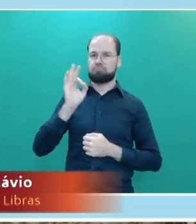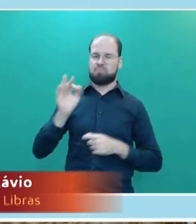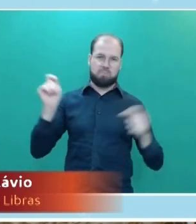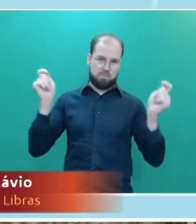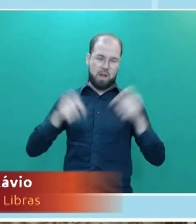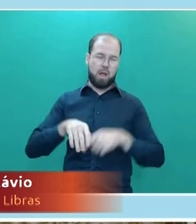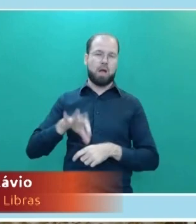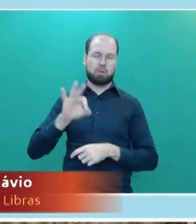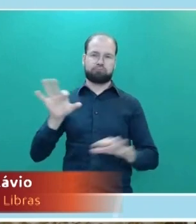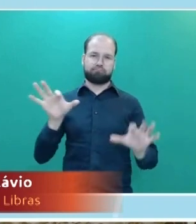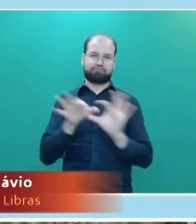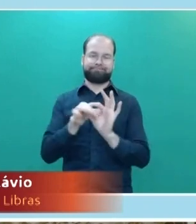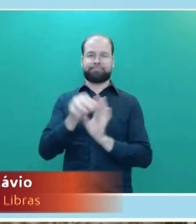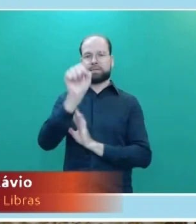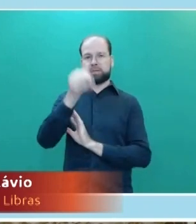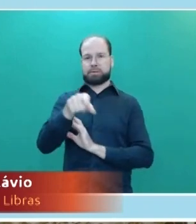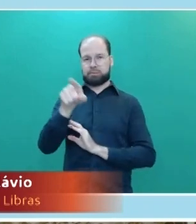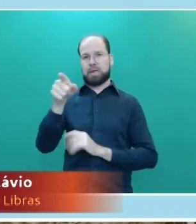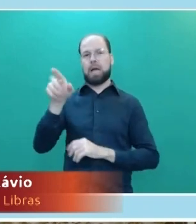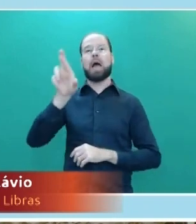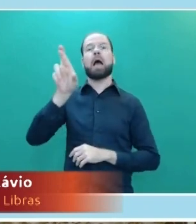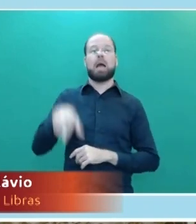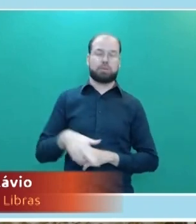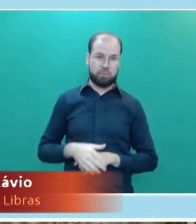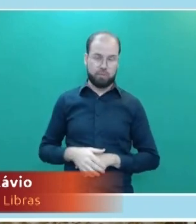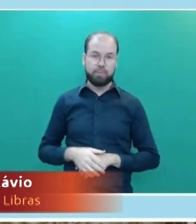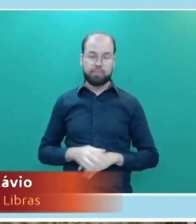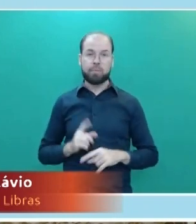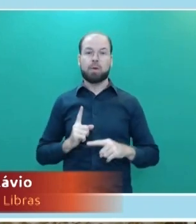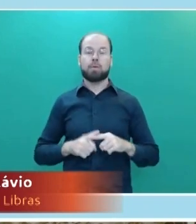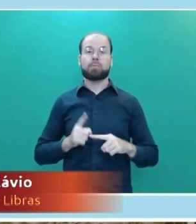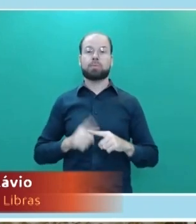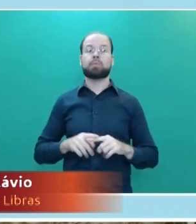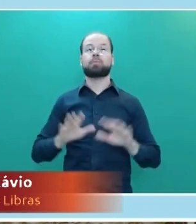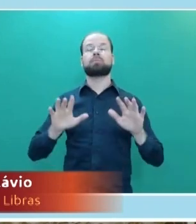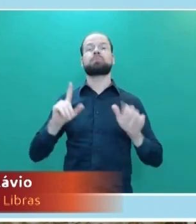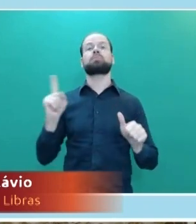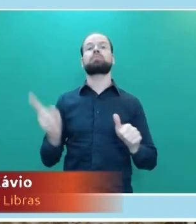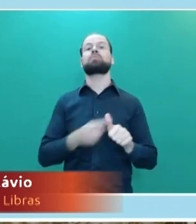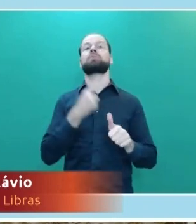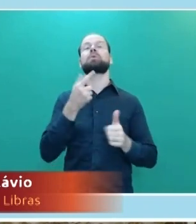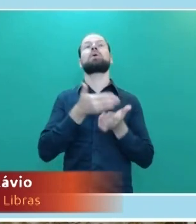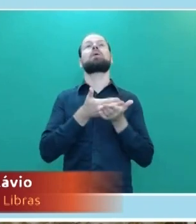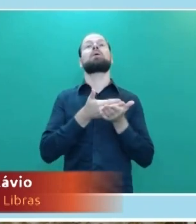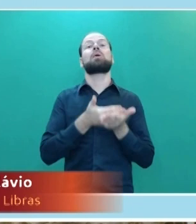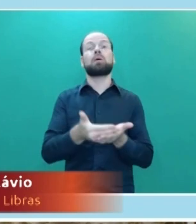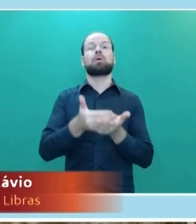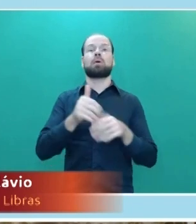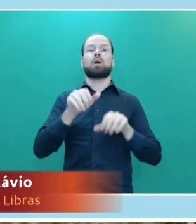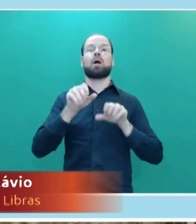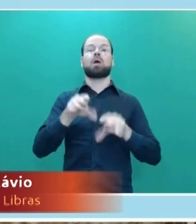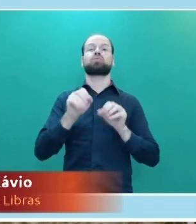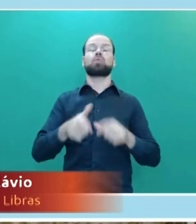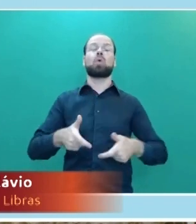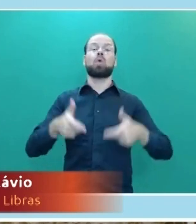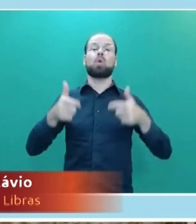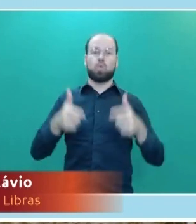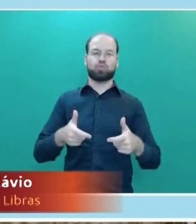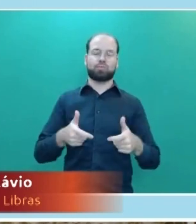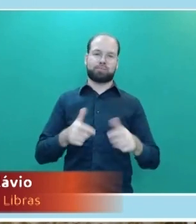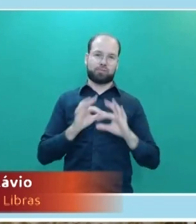A gente percebe o seguinte, qual é o primeiro locus? Onde se inicia a educação? Na